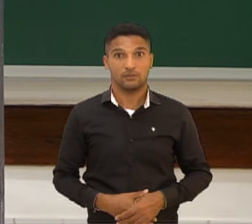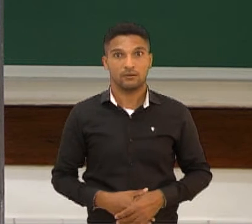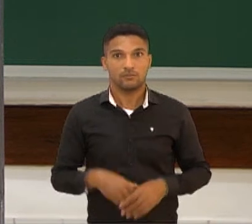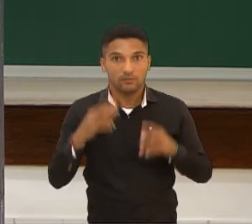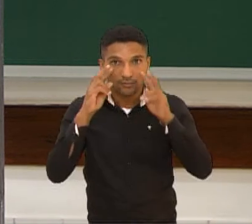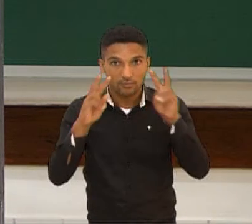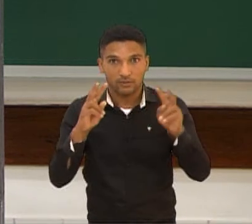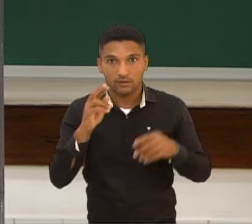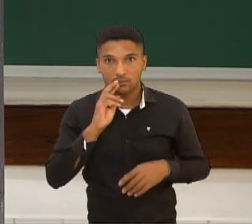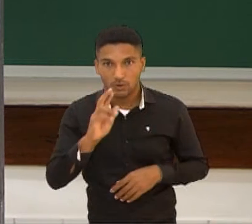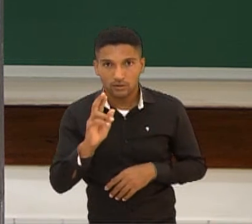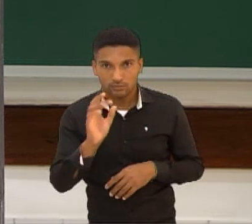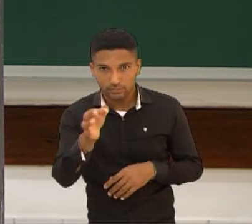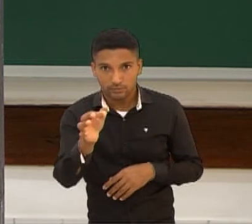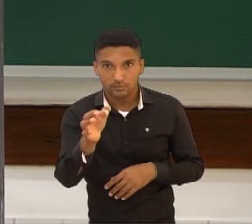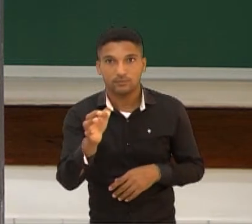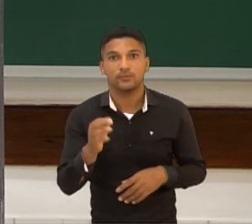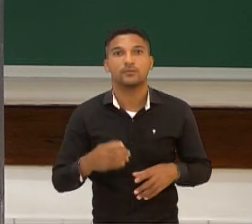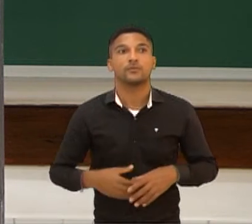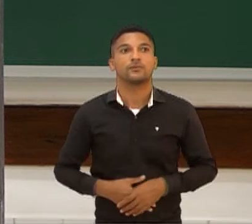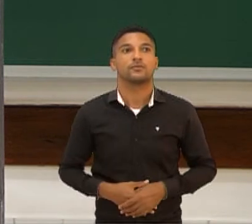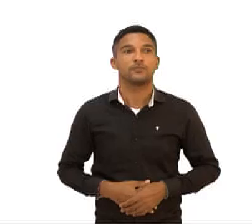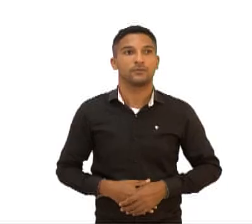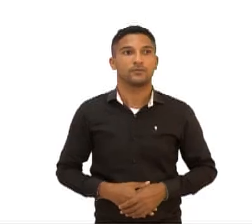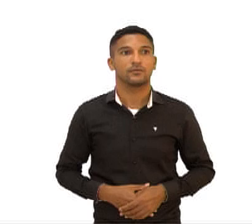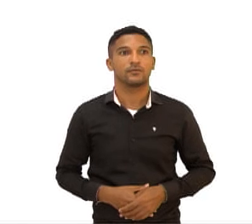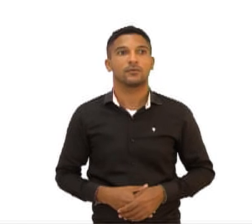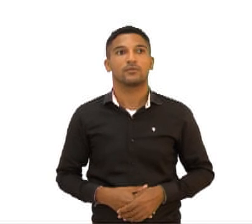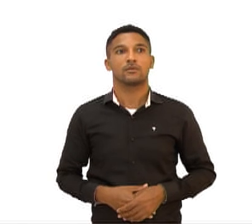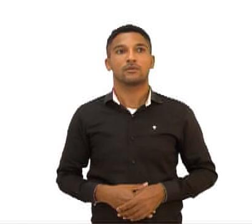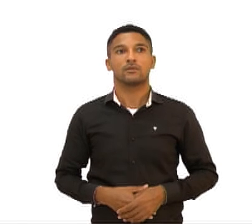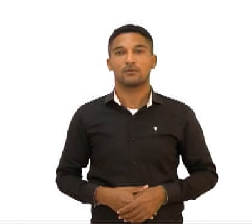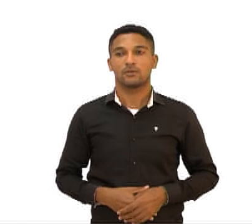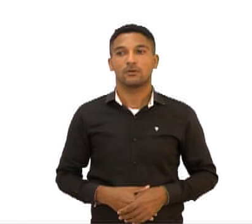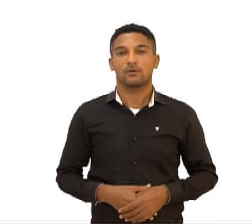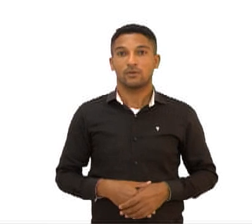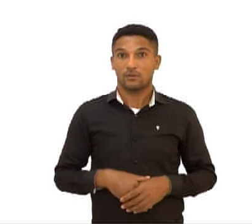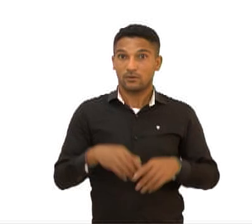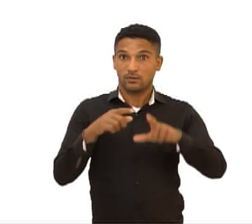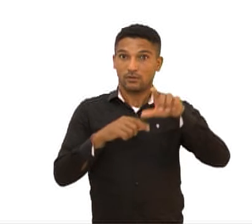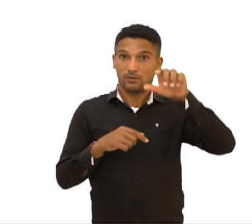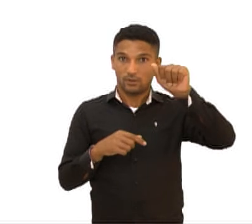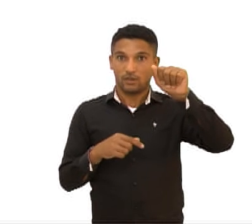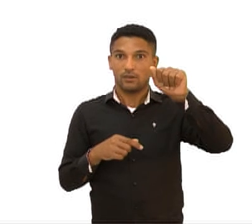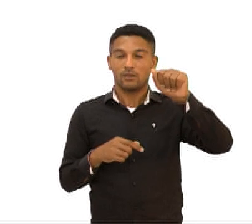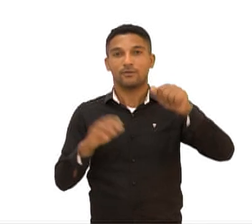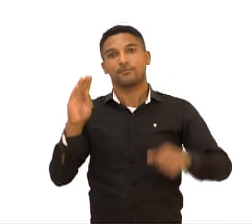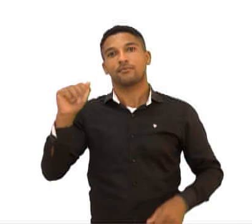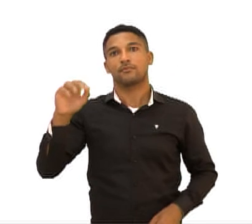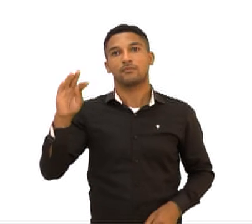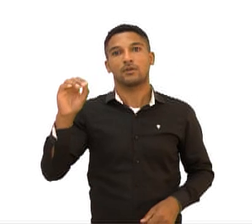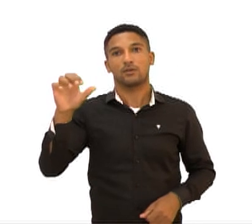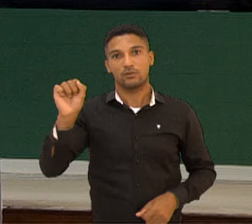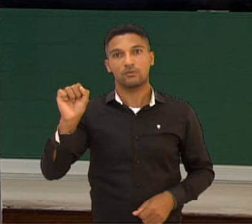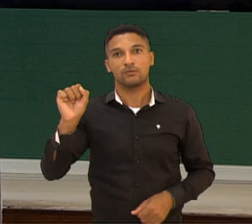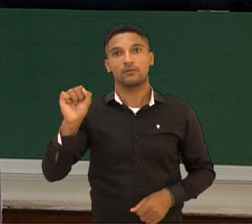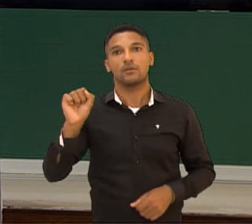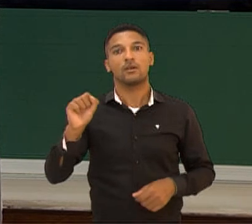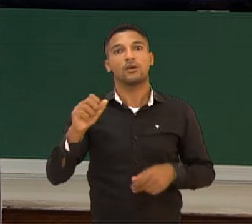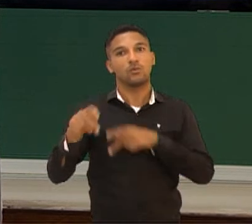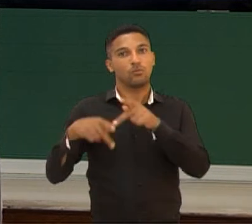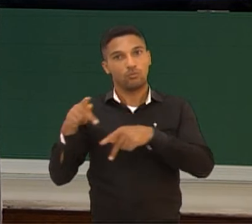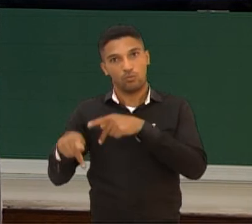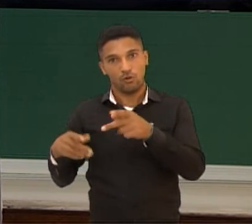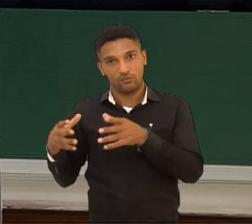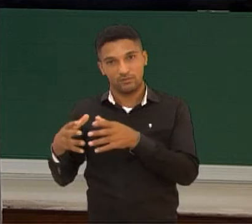Vamos ver qual é a resposta correta. A alternativa correta é a letra A, bantus, né? A gente está falando sobre os